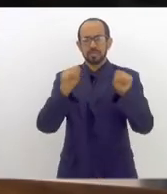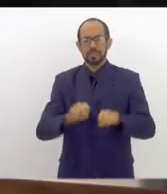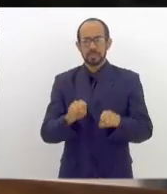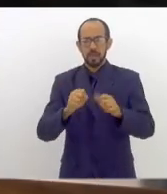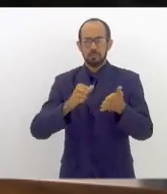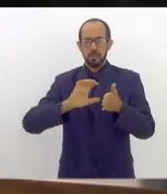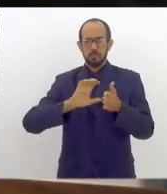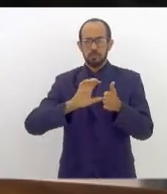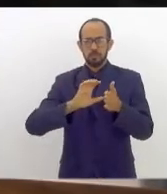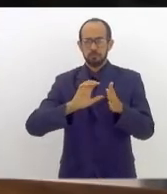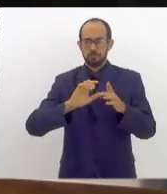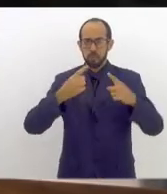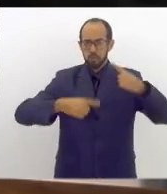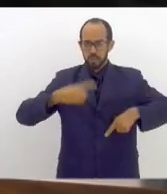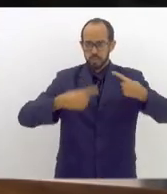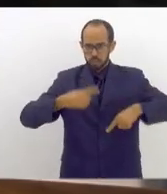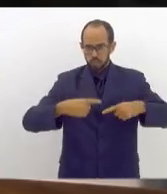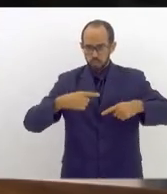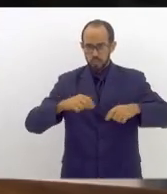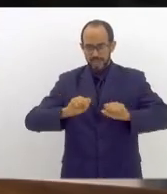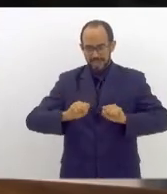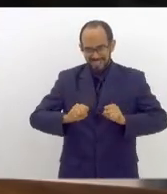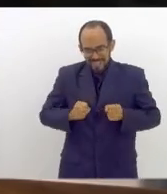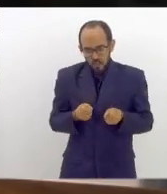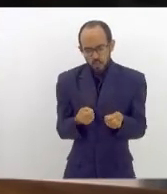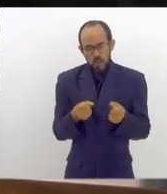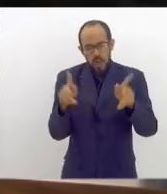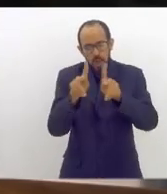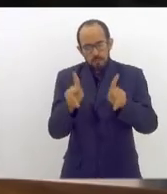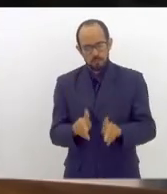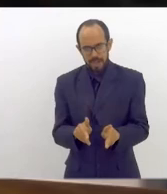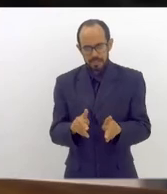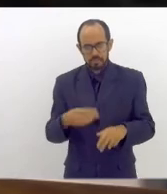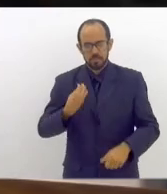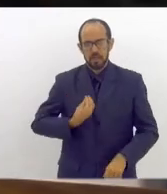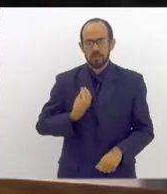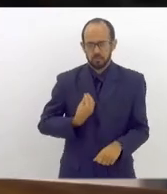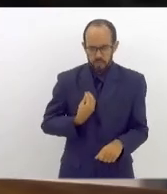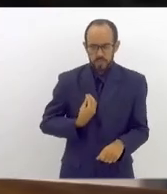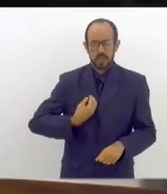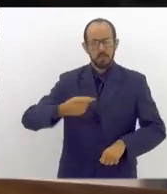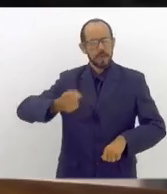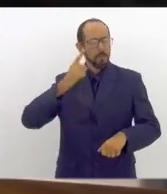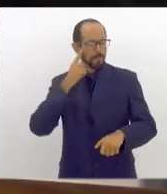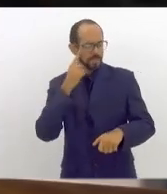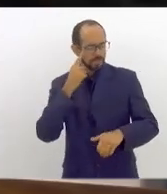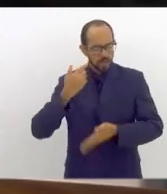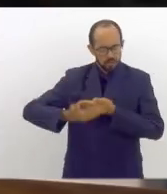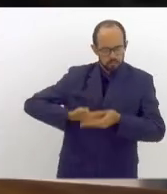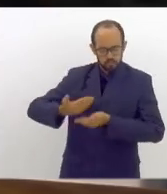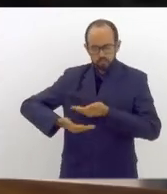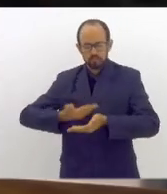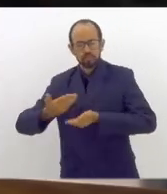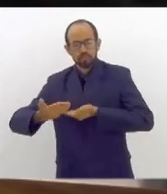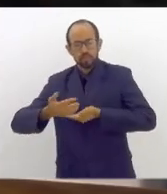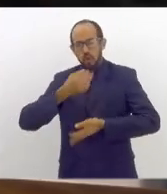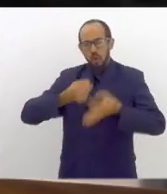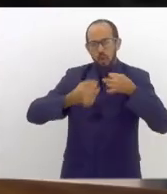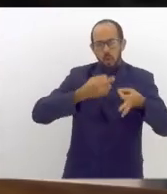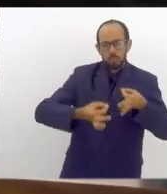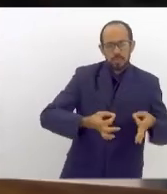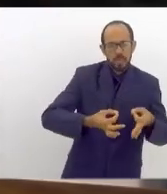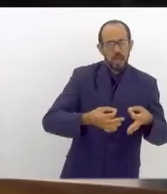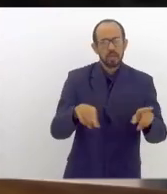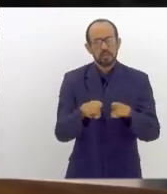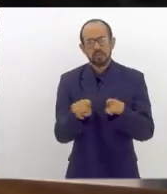nos asseguras assegura paz para viver para pensar para conviver para opinar para